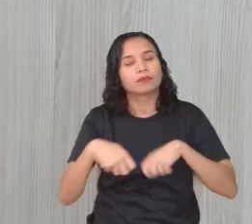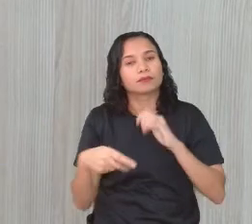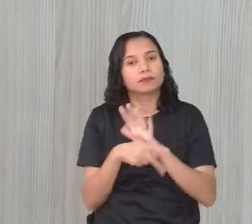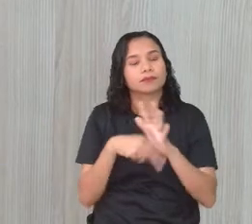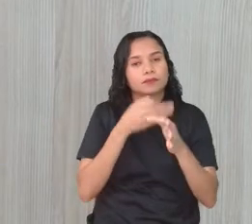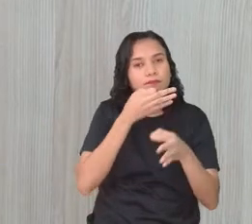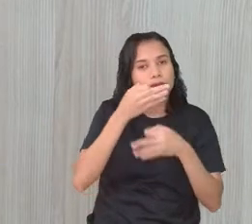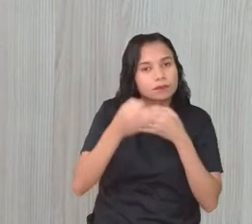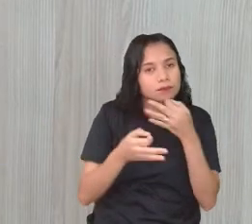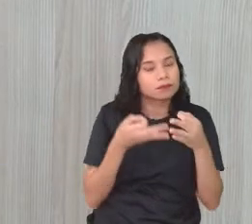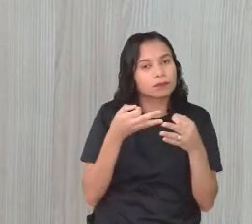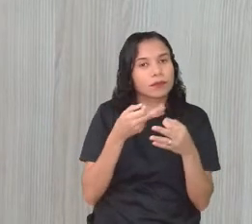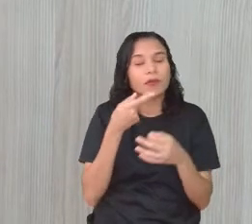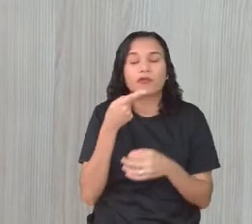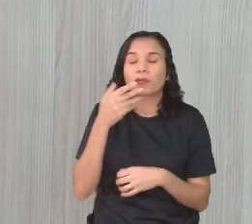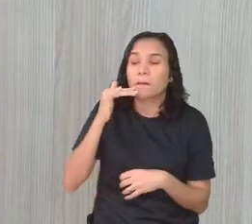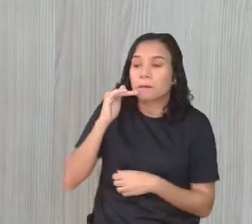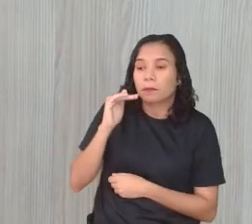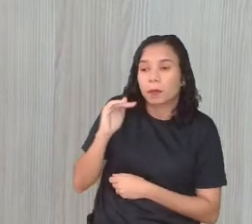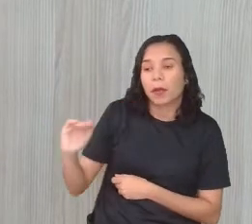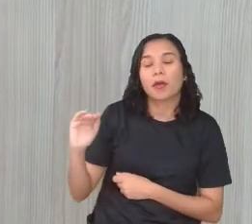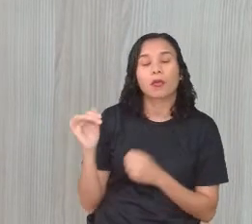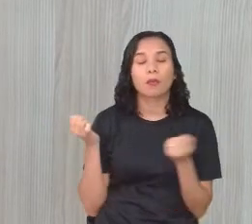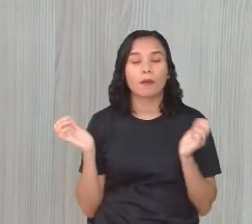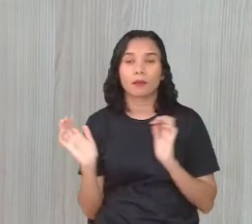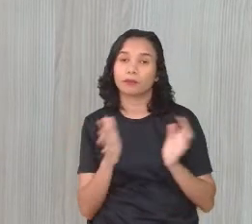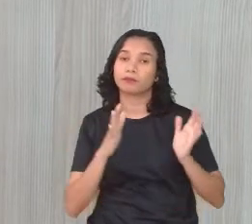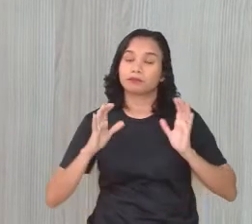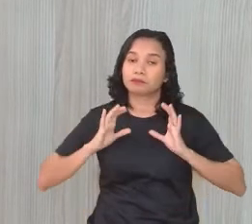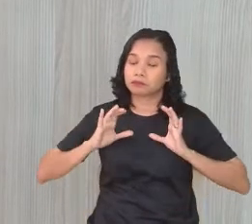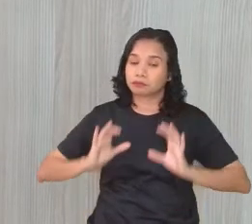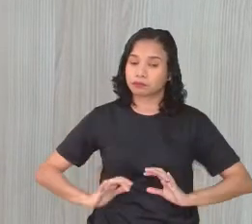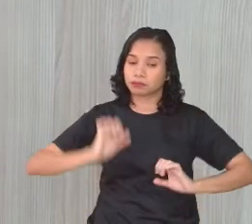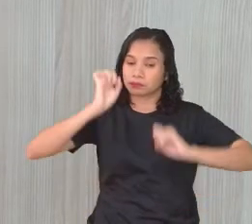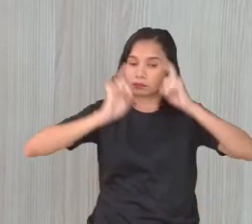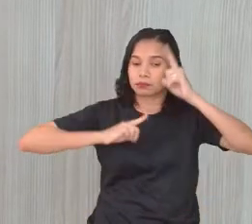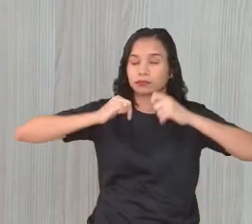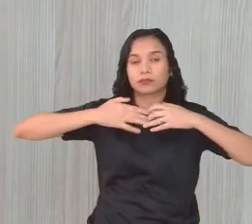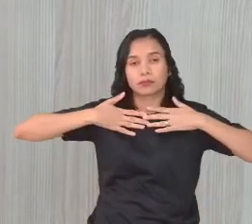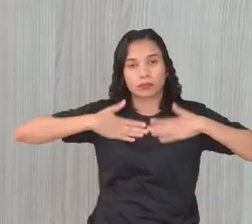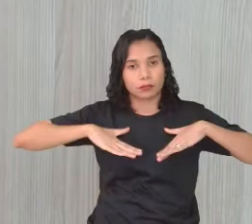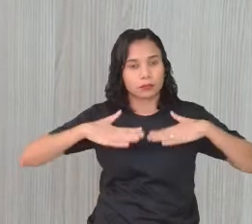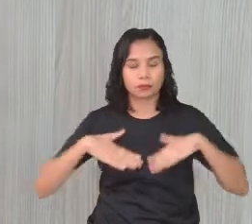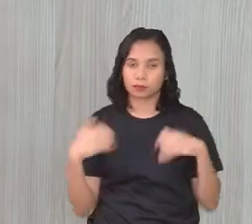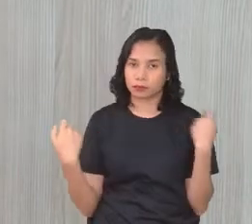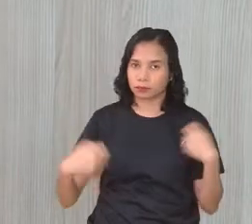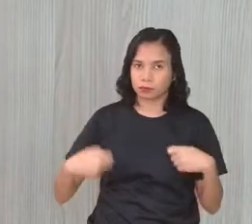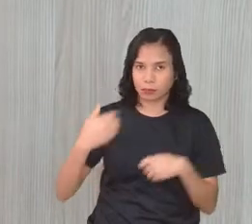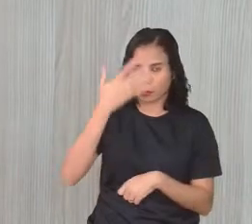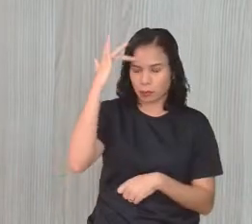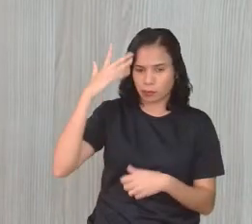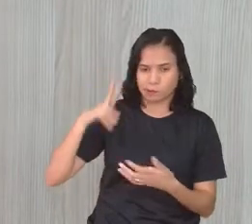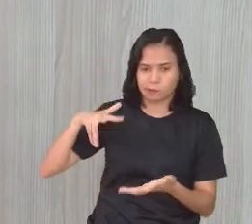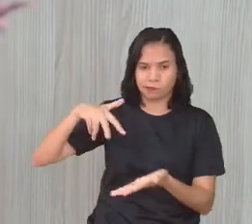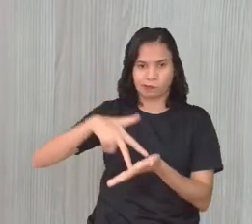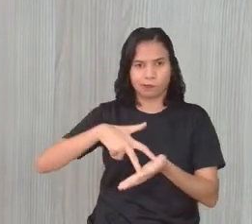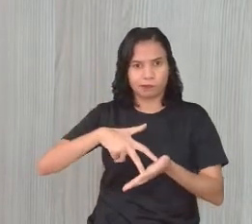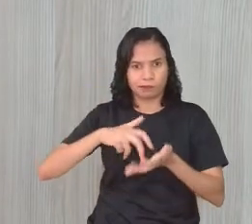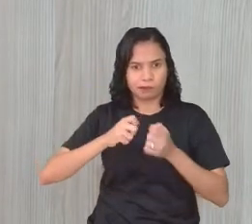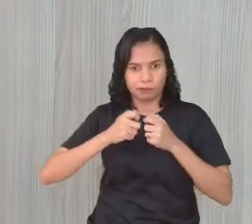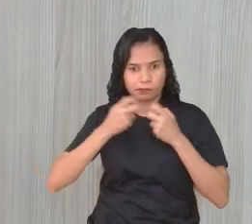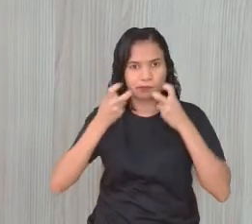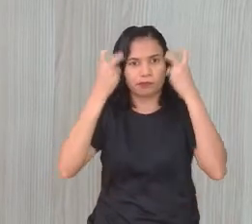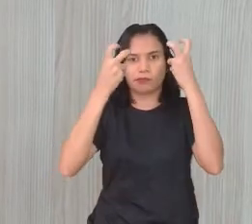argumentação com um tom de voz baixo, com um comportamento gestual tranquilo, sem precisar expandir